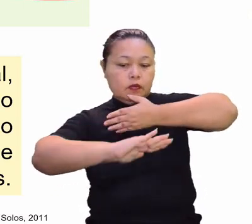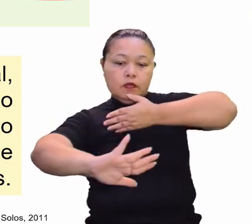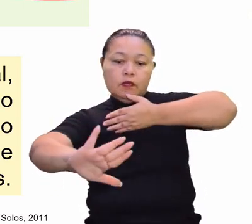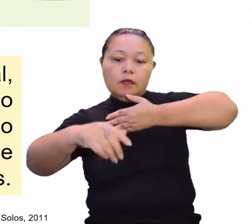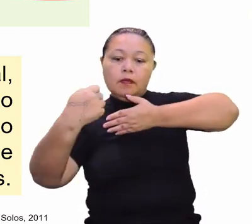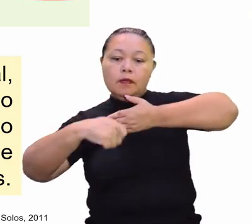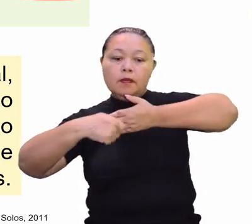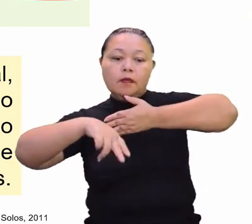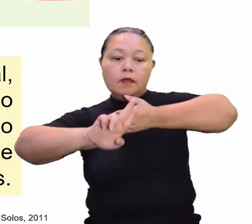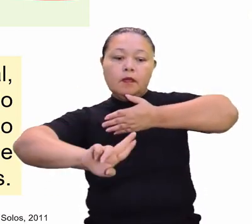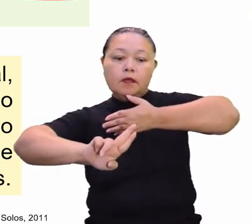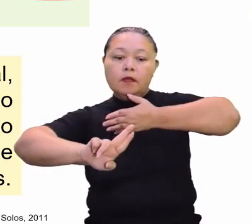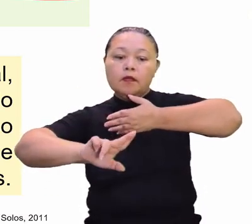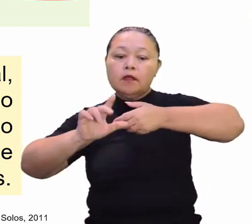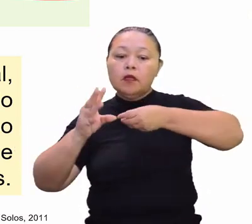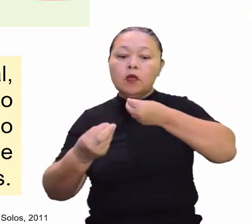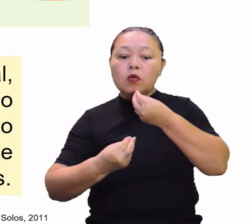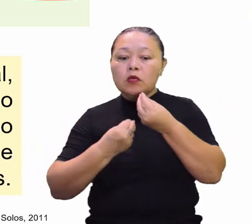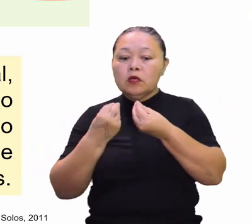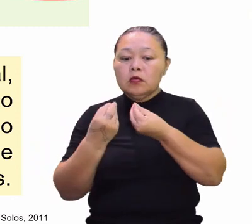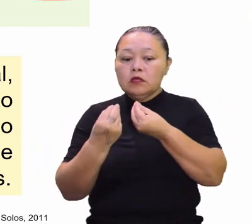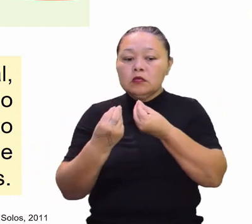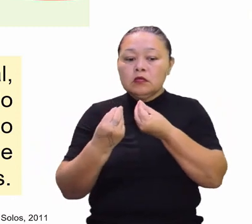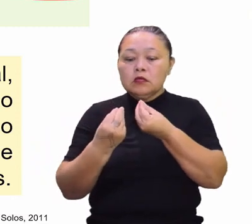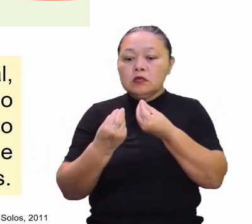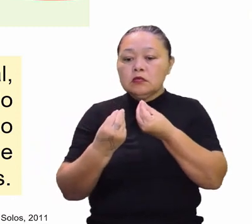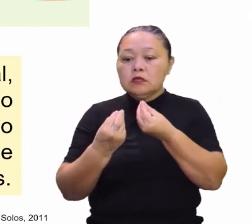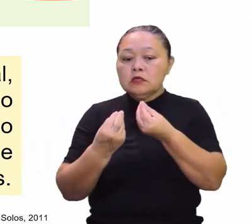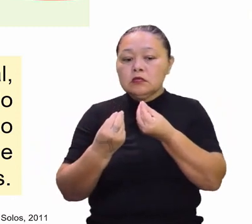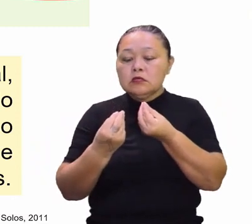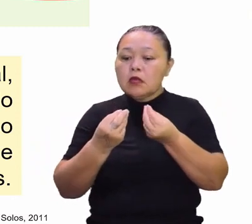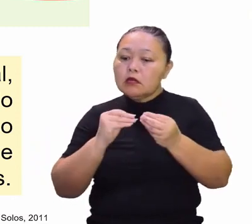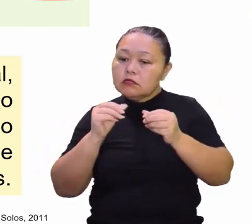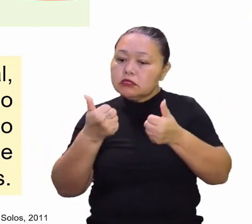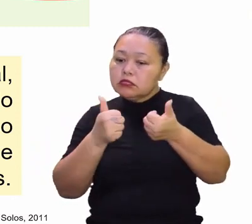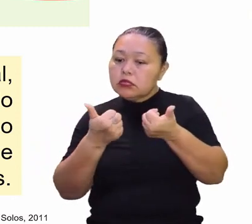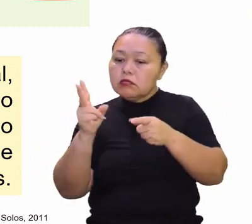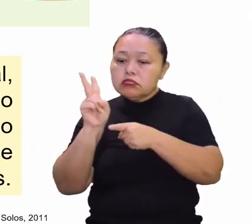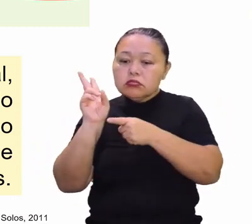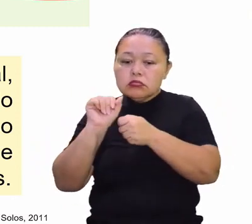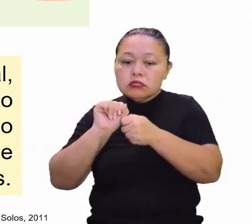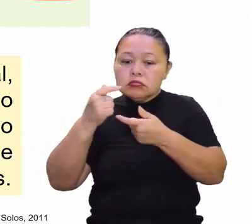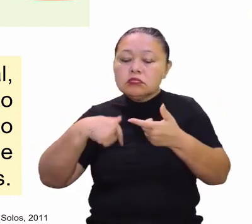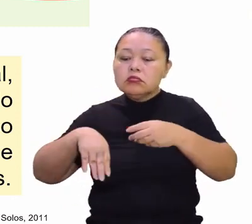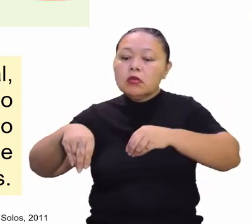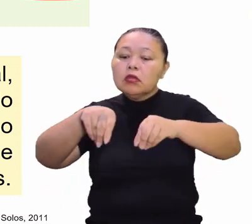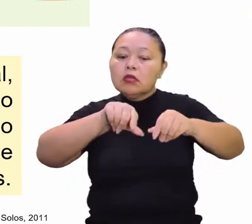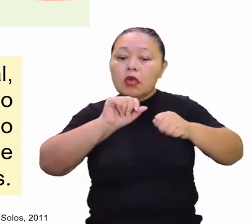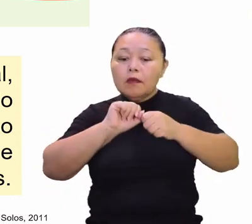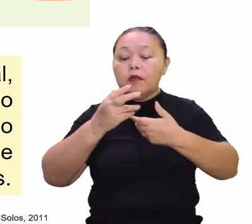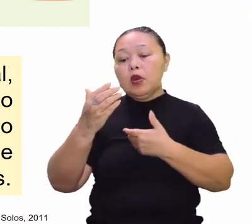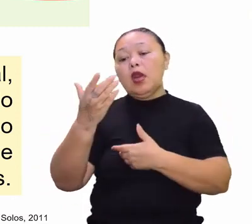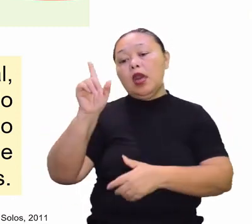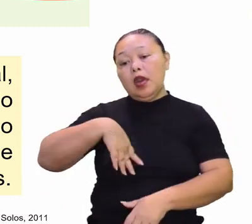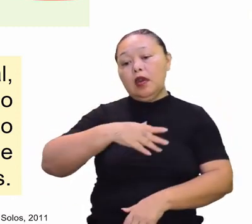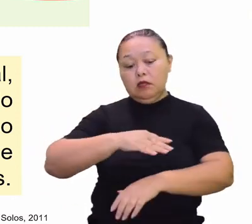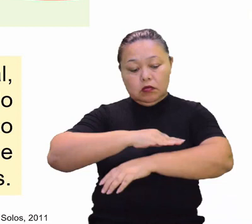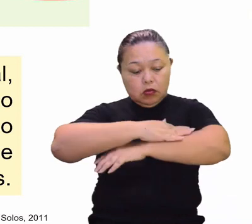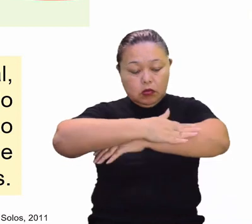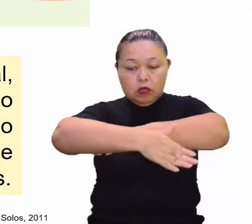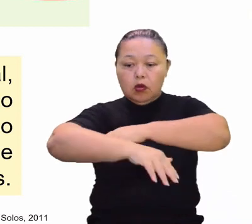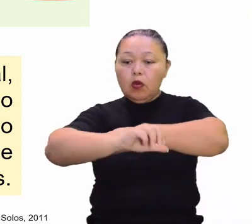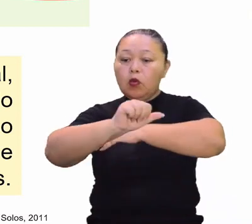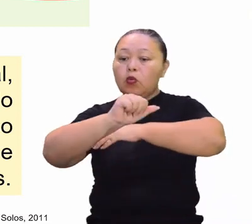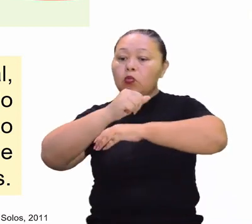é necessário o uso de corretivos, ou seja, a correção do solo, visto que são muito ácidos e requerem